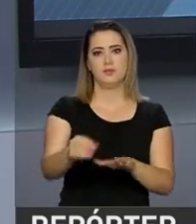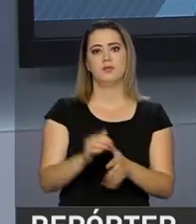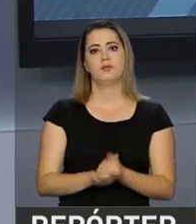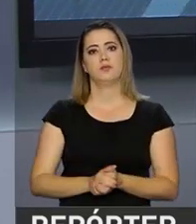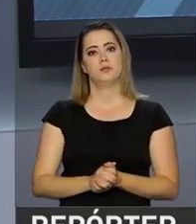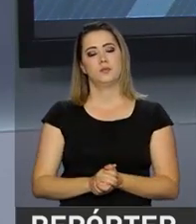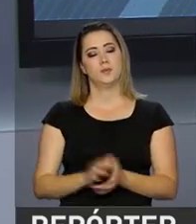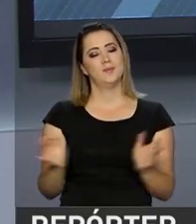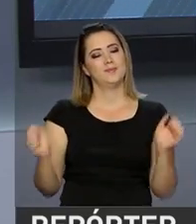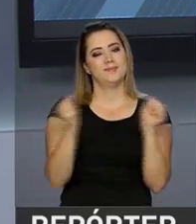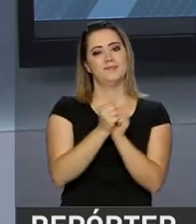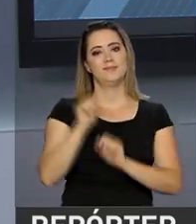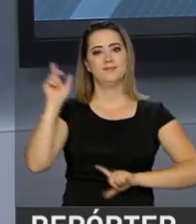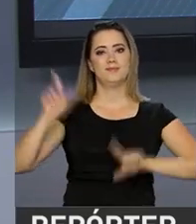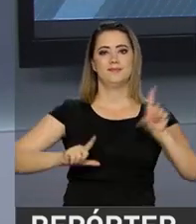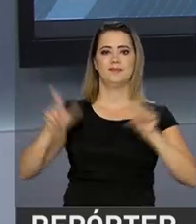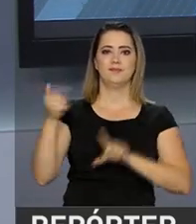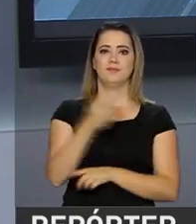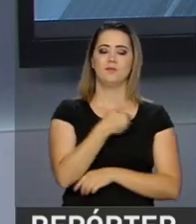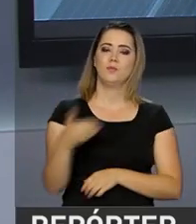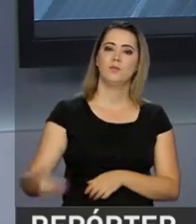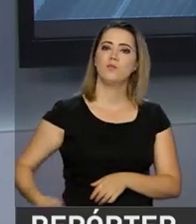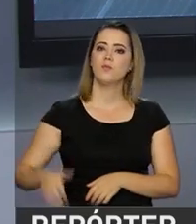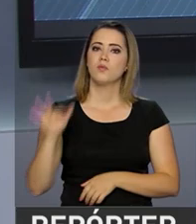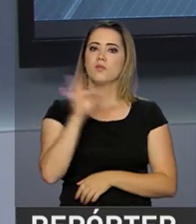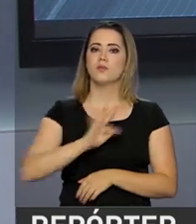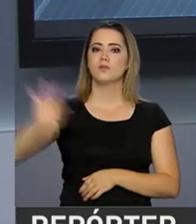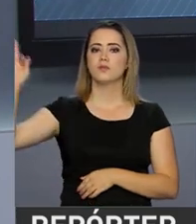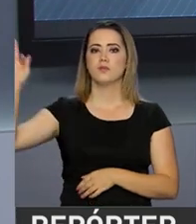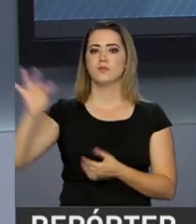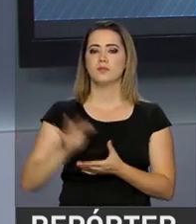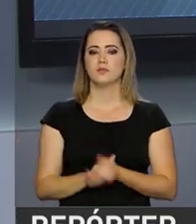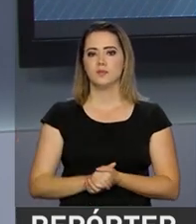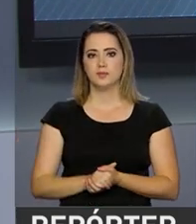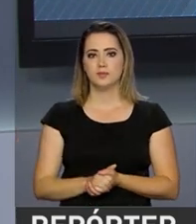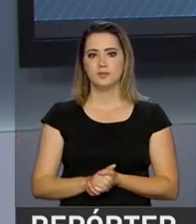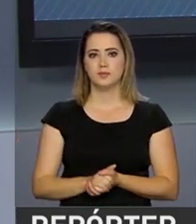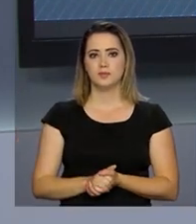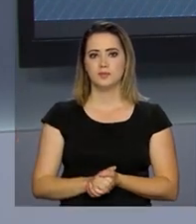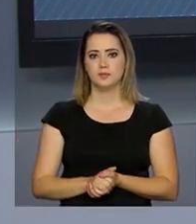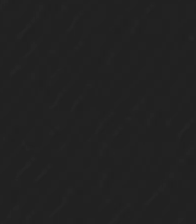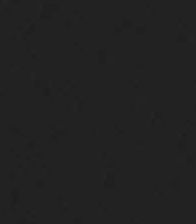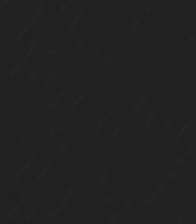informações Continue com a gente aqui na NBR a TV do Governo